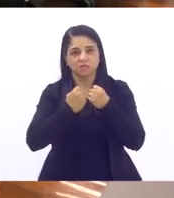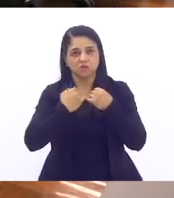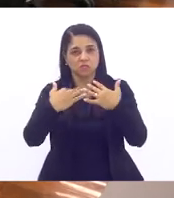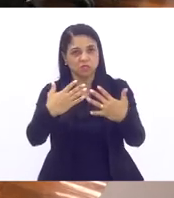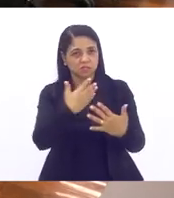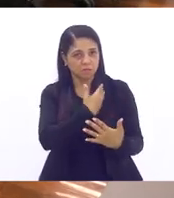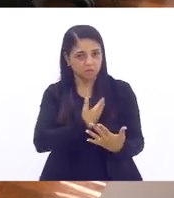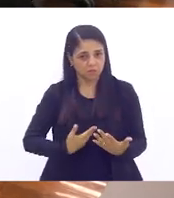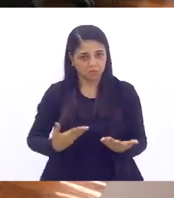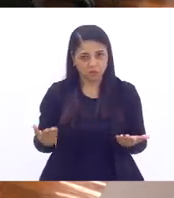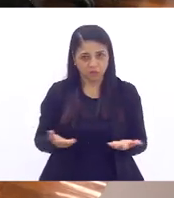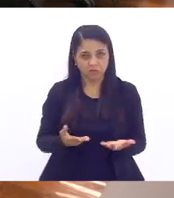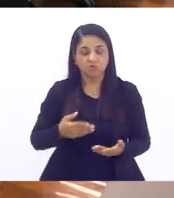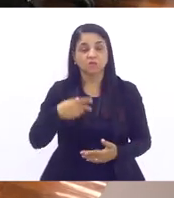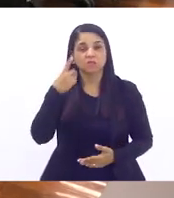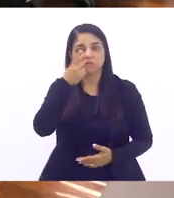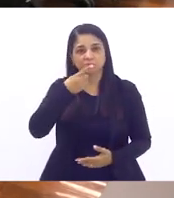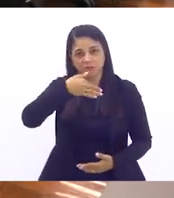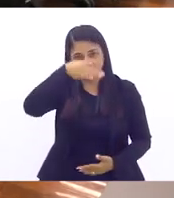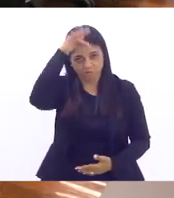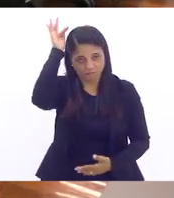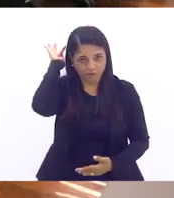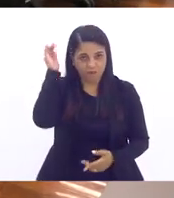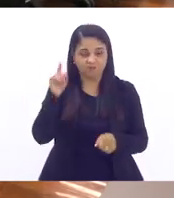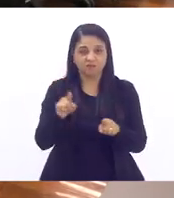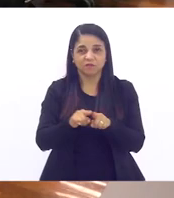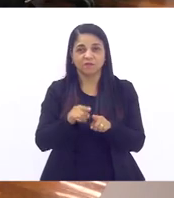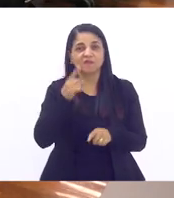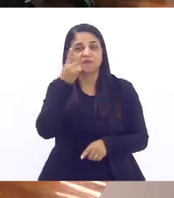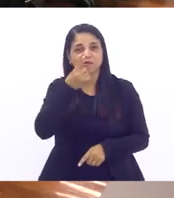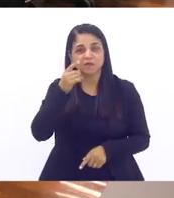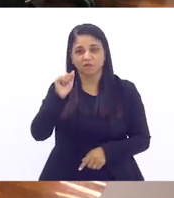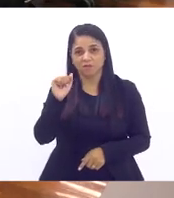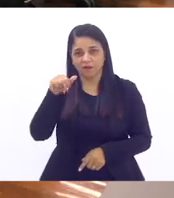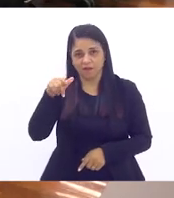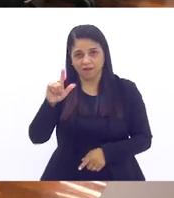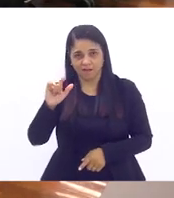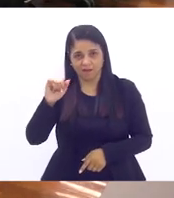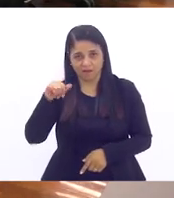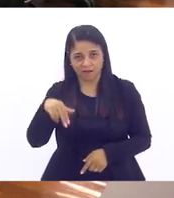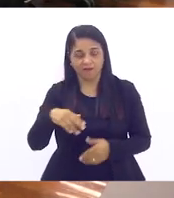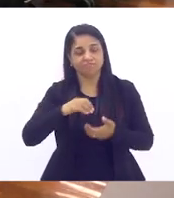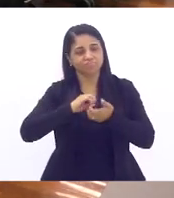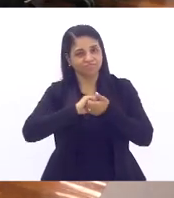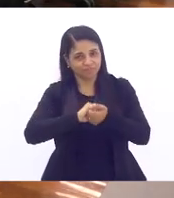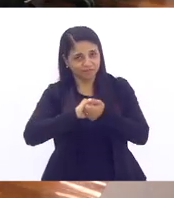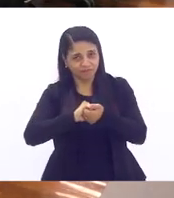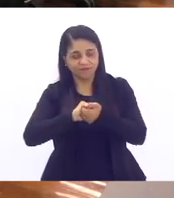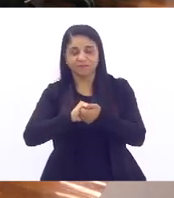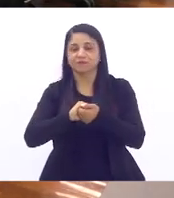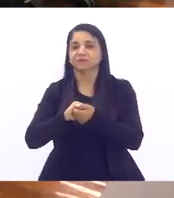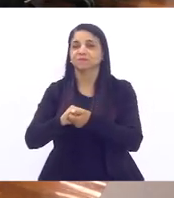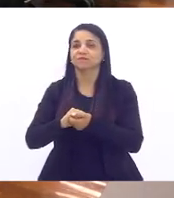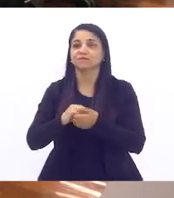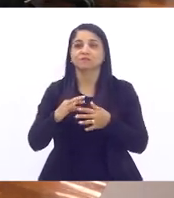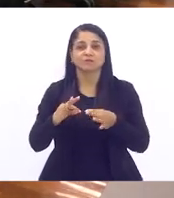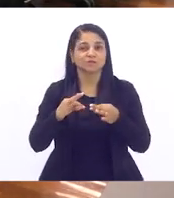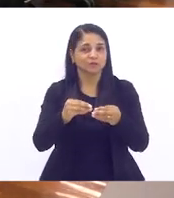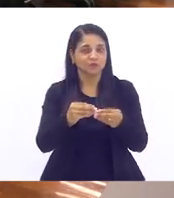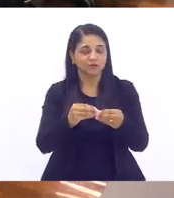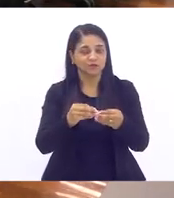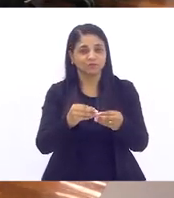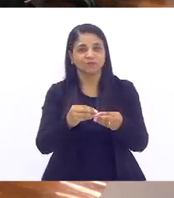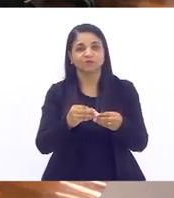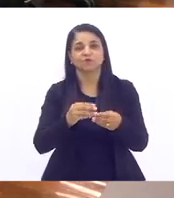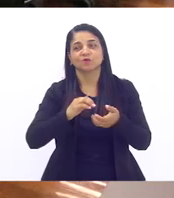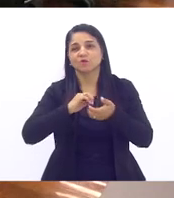Deputado Fred Pacheco Deputado Alan Lopes que já jantou uma momentaneamente também cumprimento vossa excelências em nome dos quais cumprimento